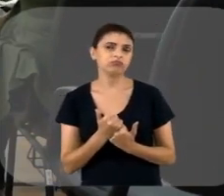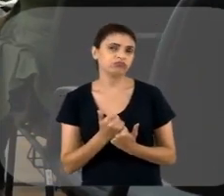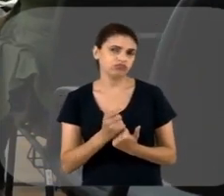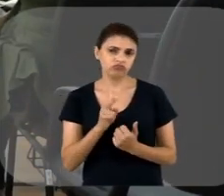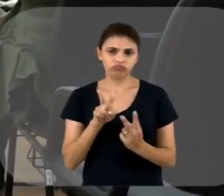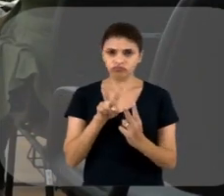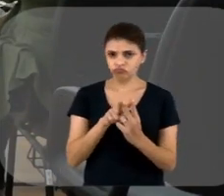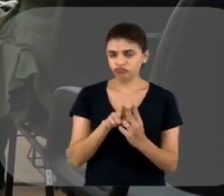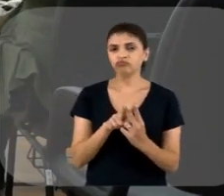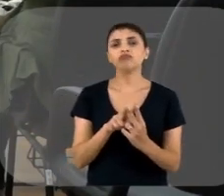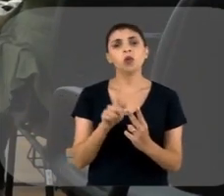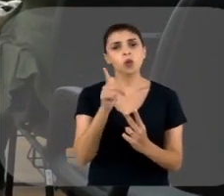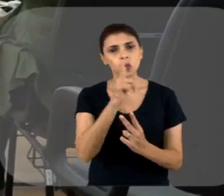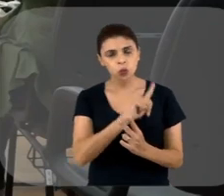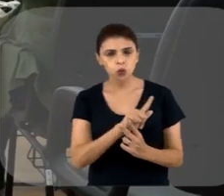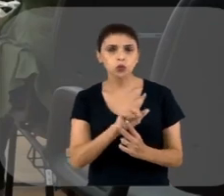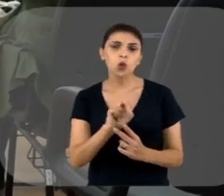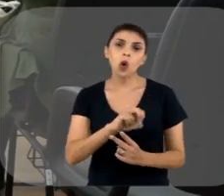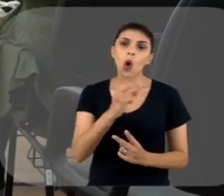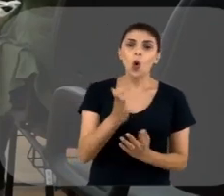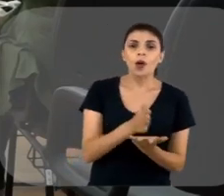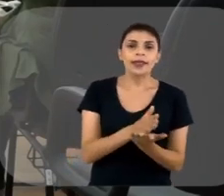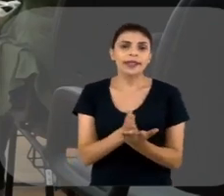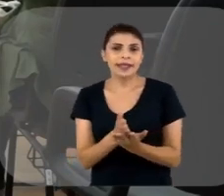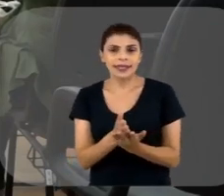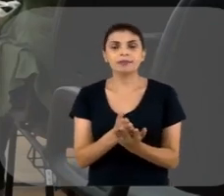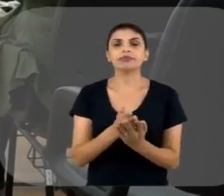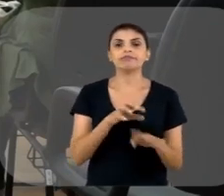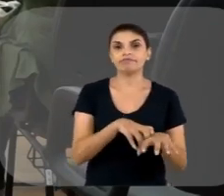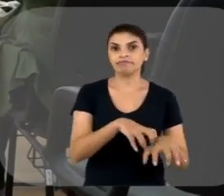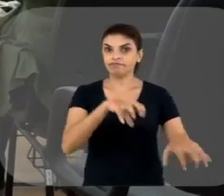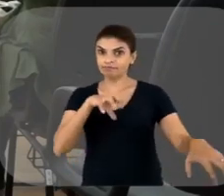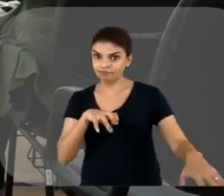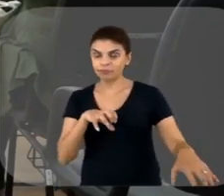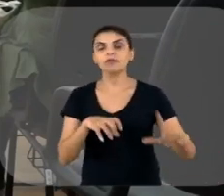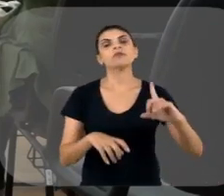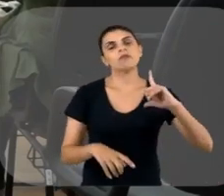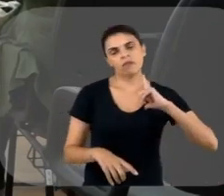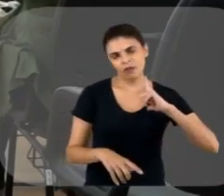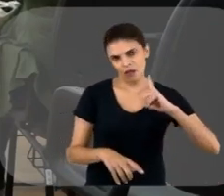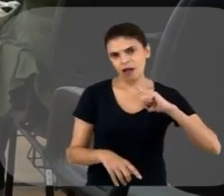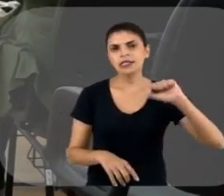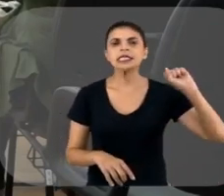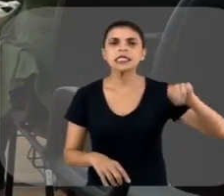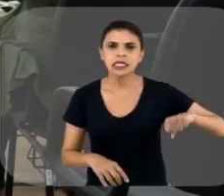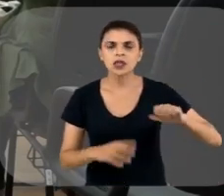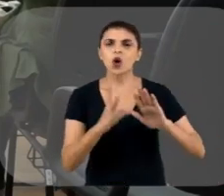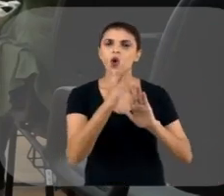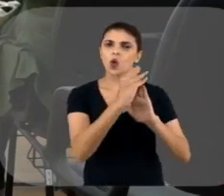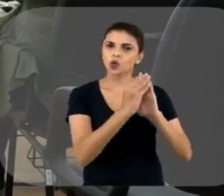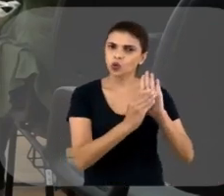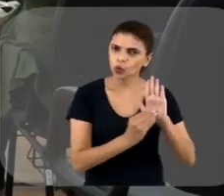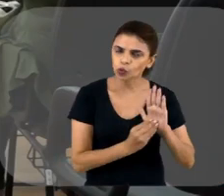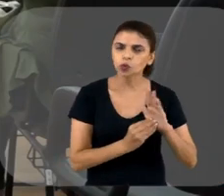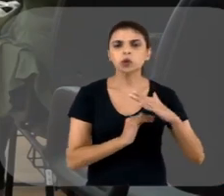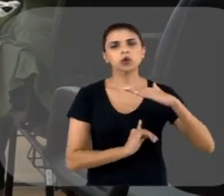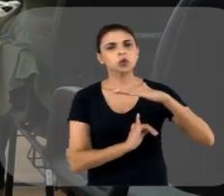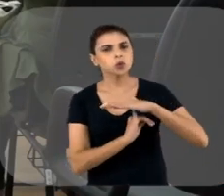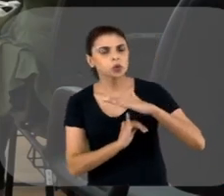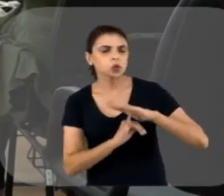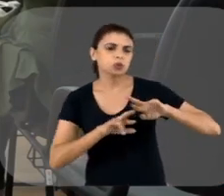tem, né, ambos têm com tutoria ou híbrido, né, ambos têm conteúdo